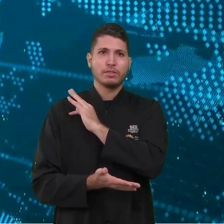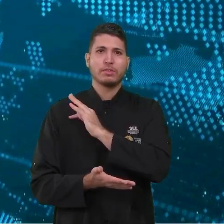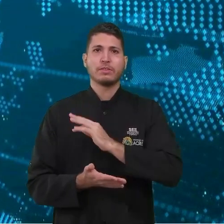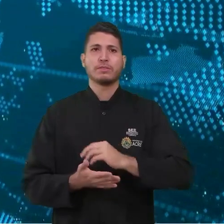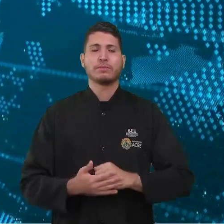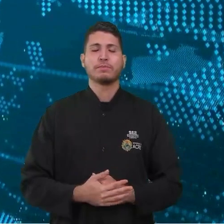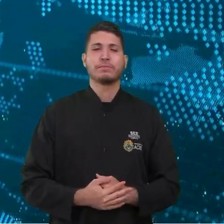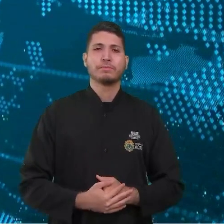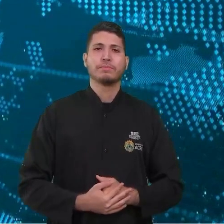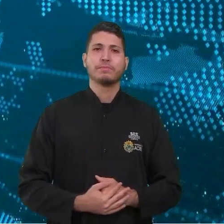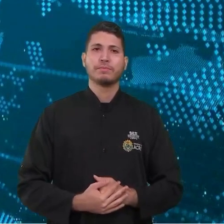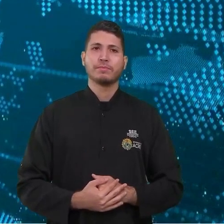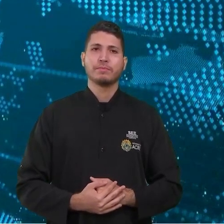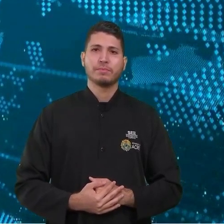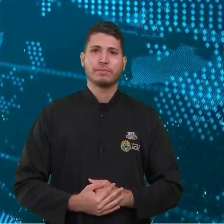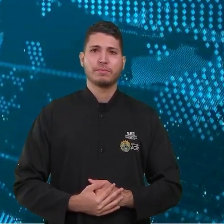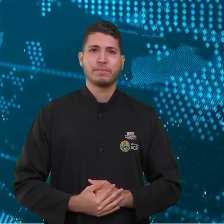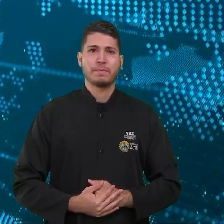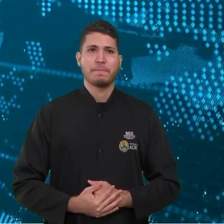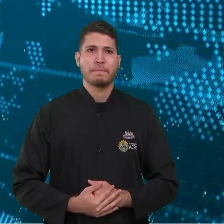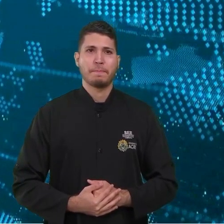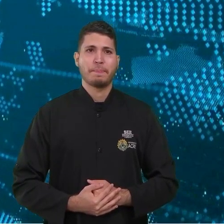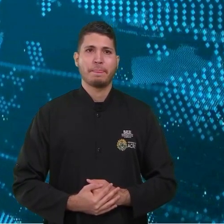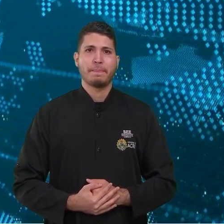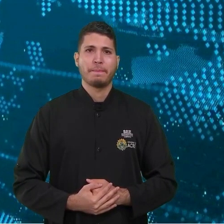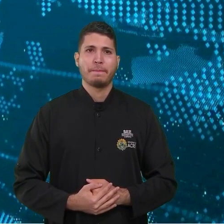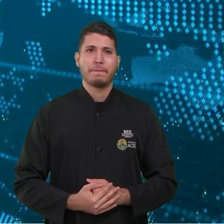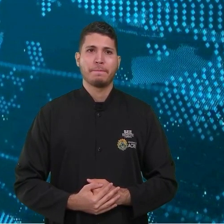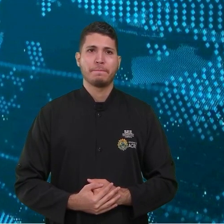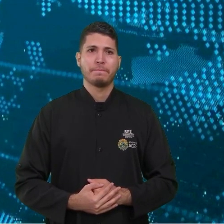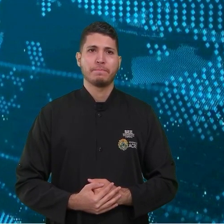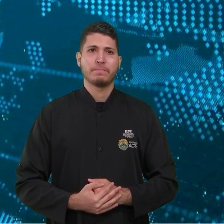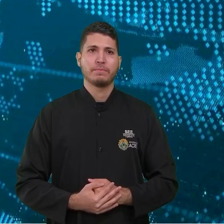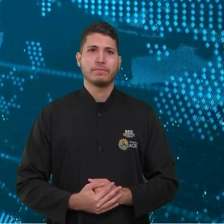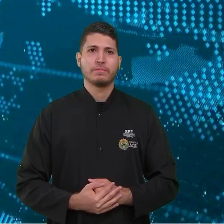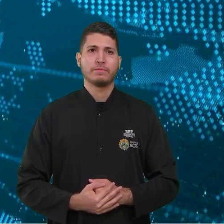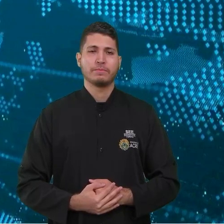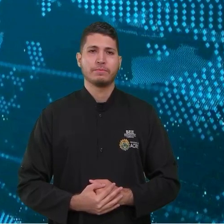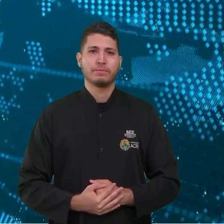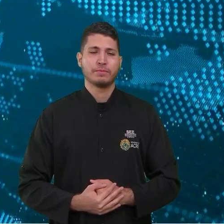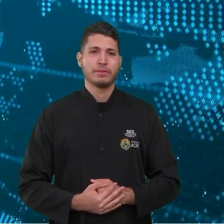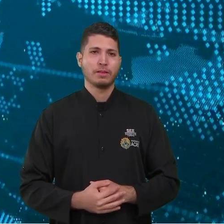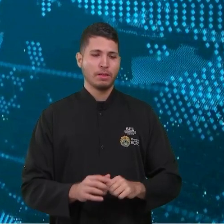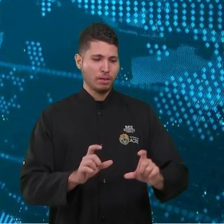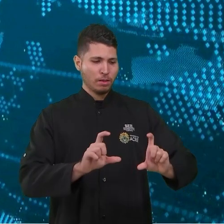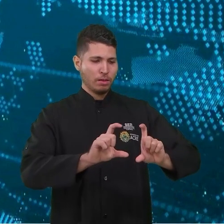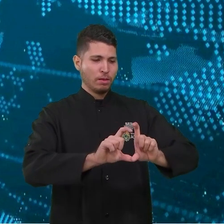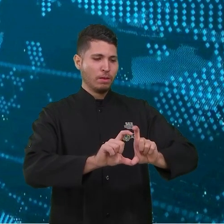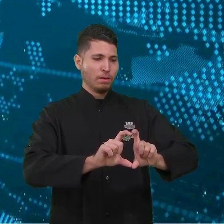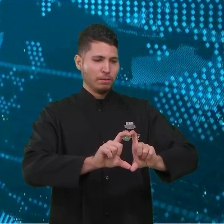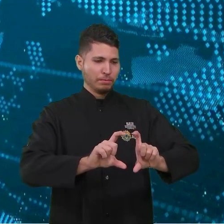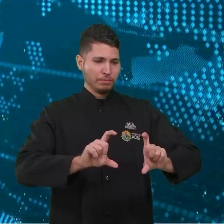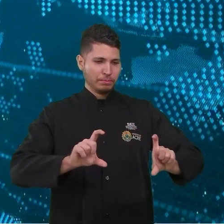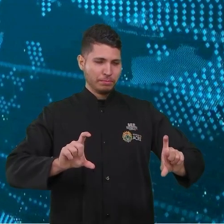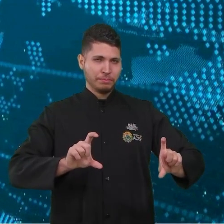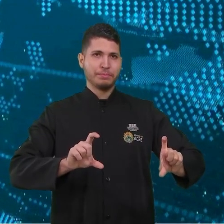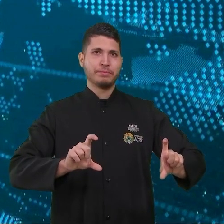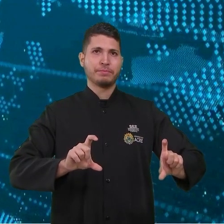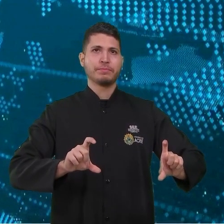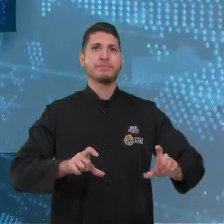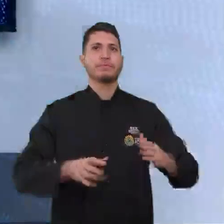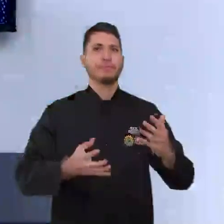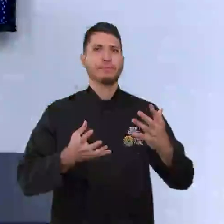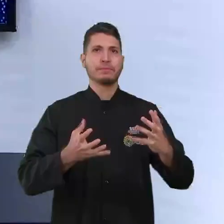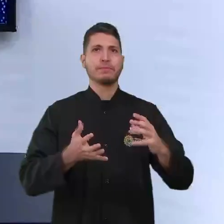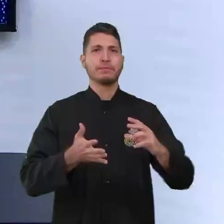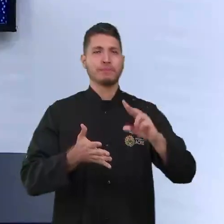com vocês, conforme vocês vão observar. E aqui embaixo nós temos um texto e eu quero fazer essa